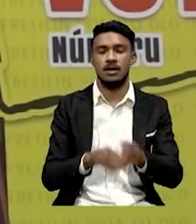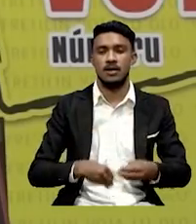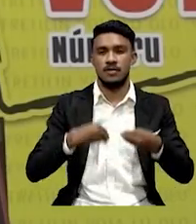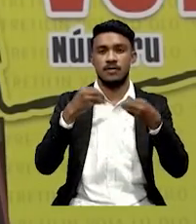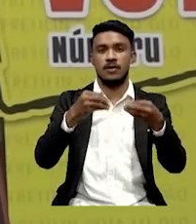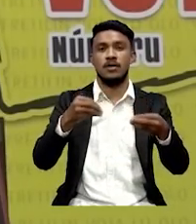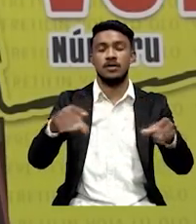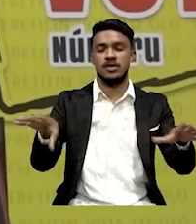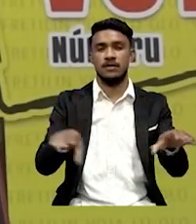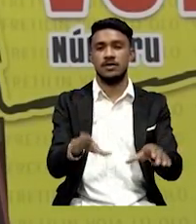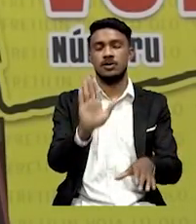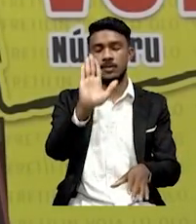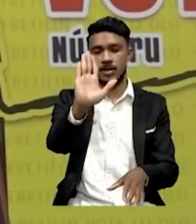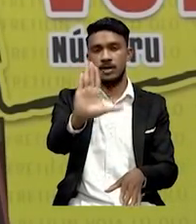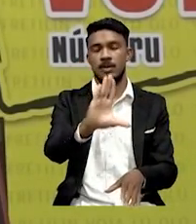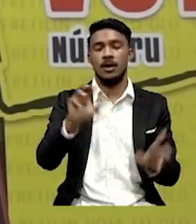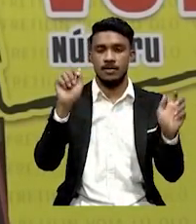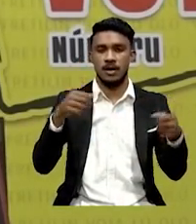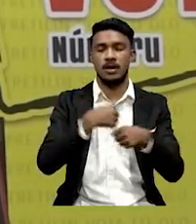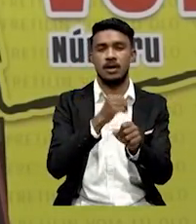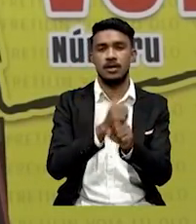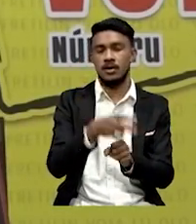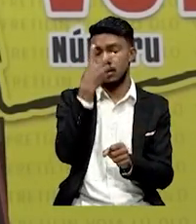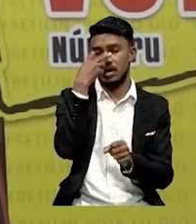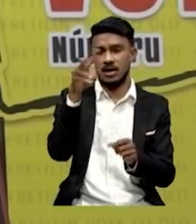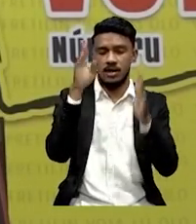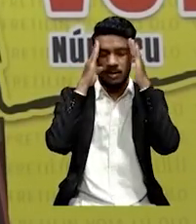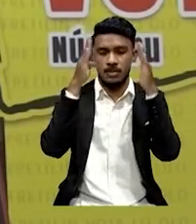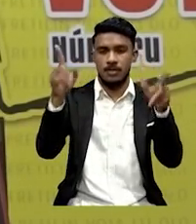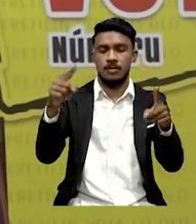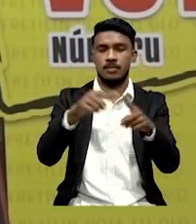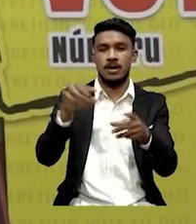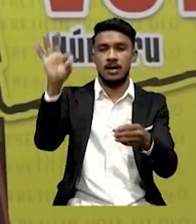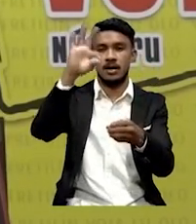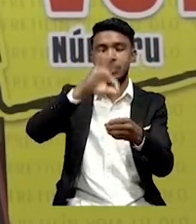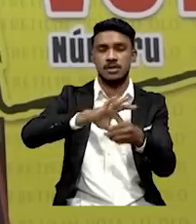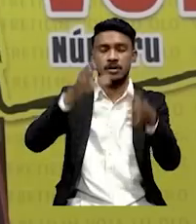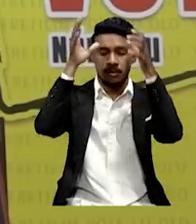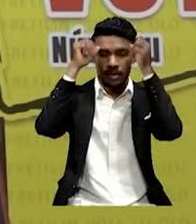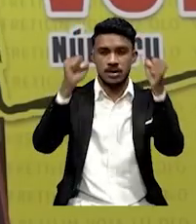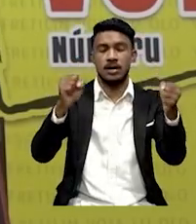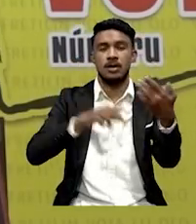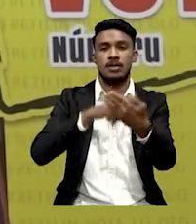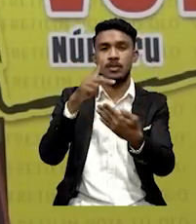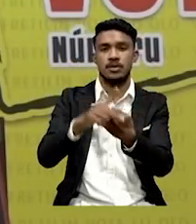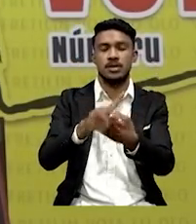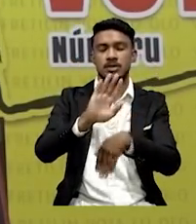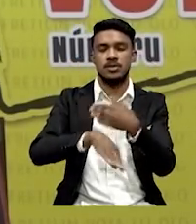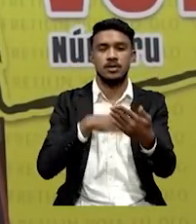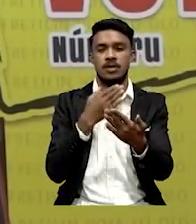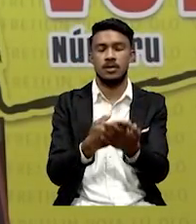bania atu halo supervisão ba eleição presidencial nia processo tomak